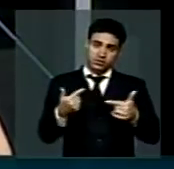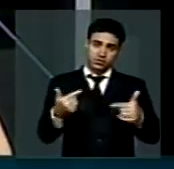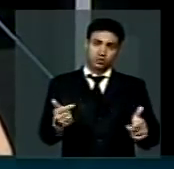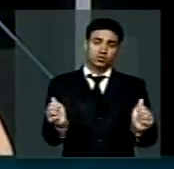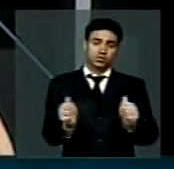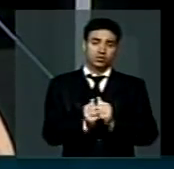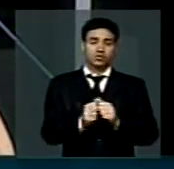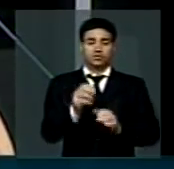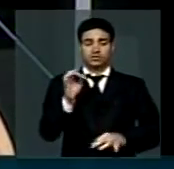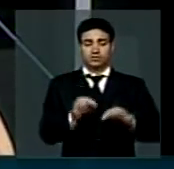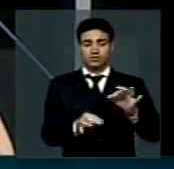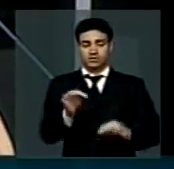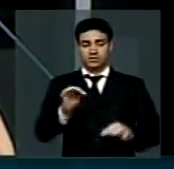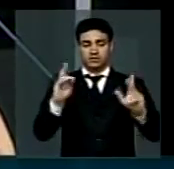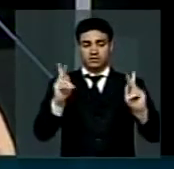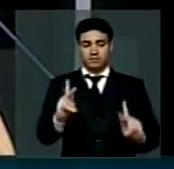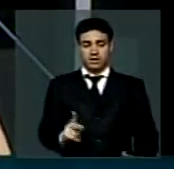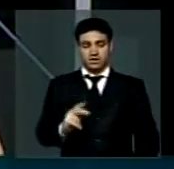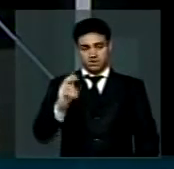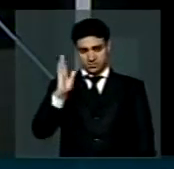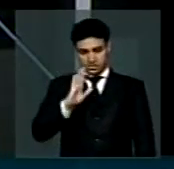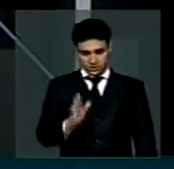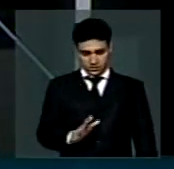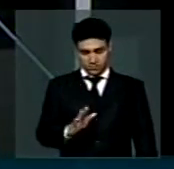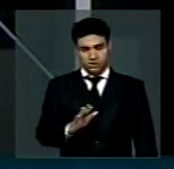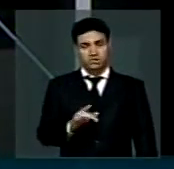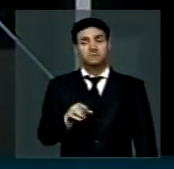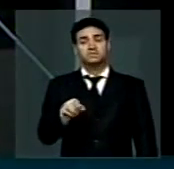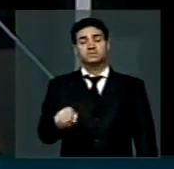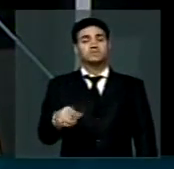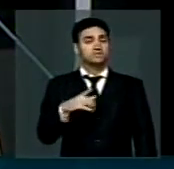justiça e paz desse país. Isso tem